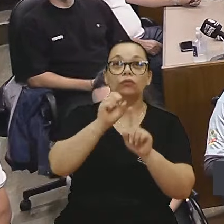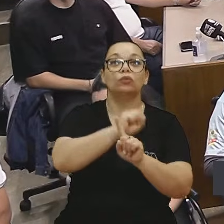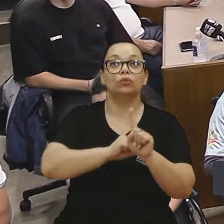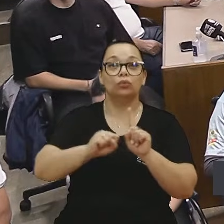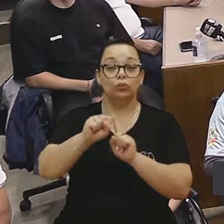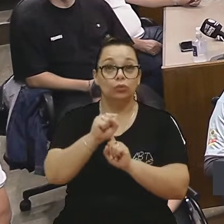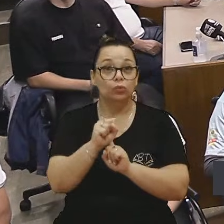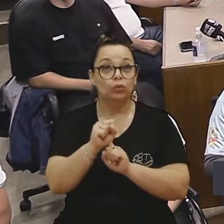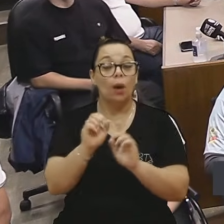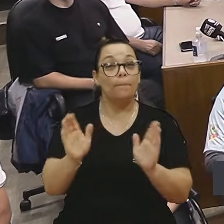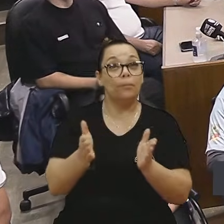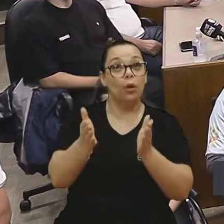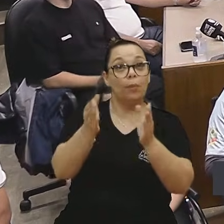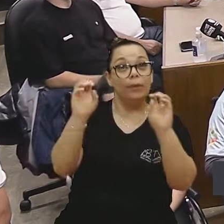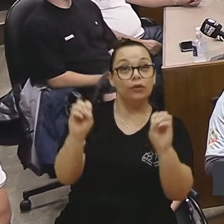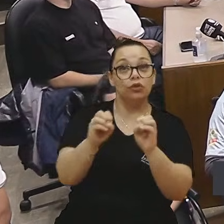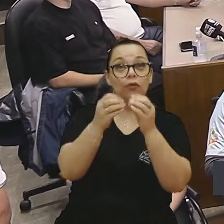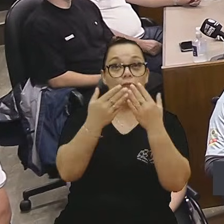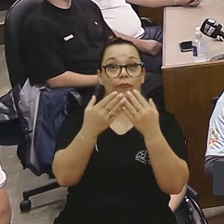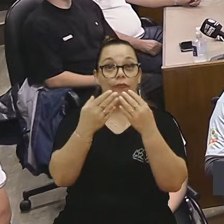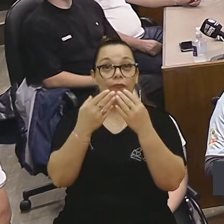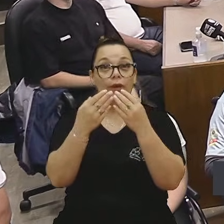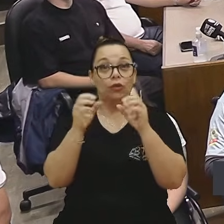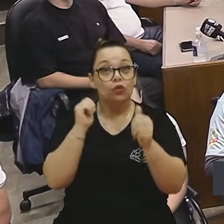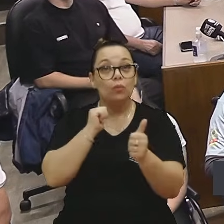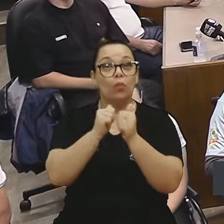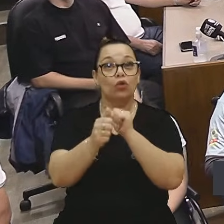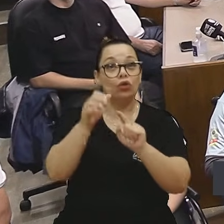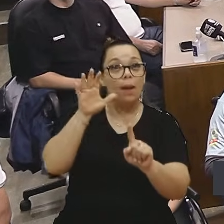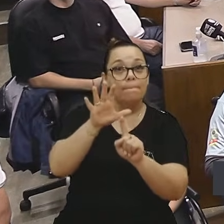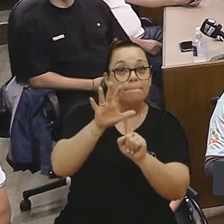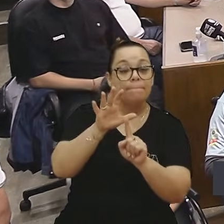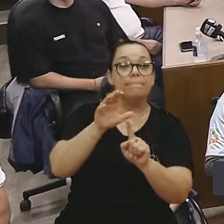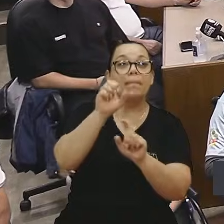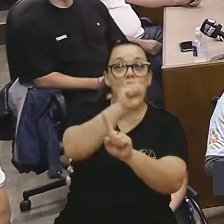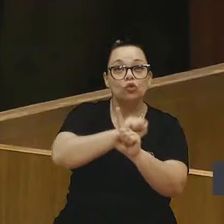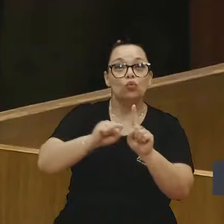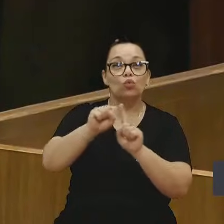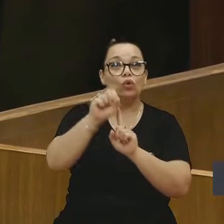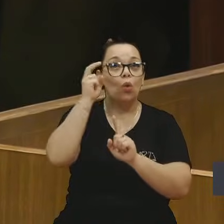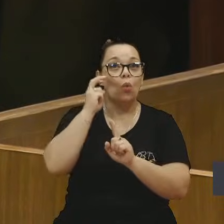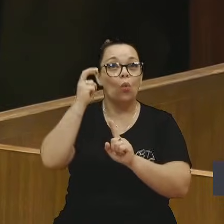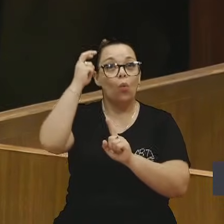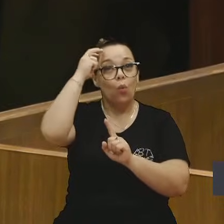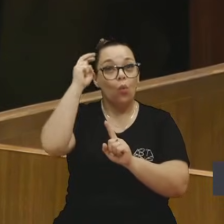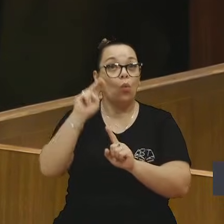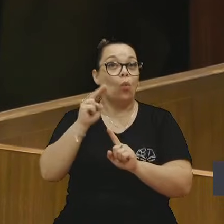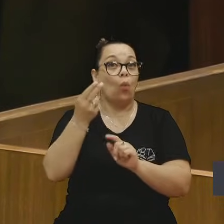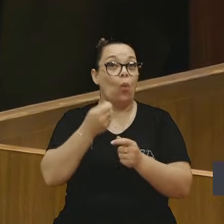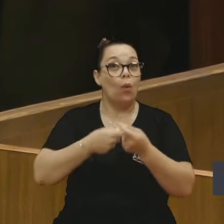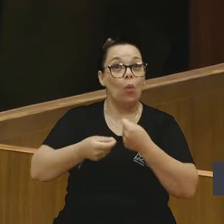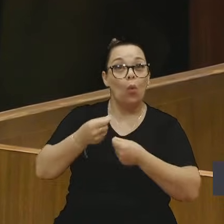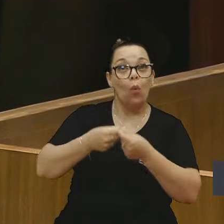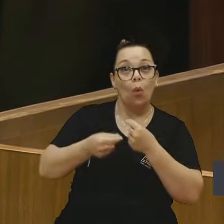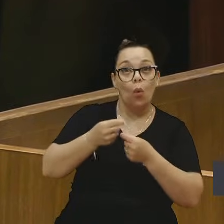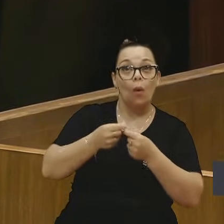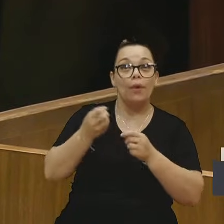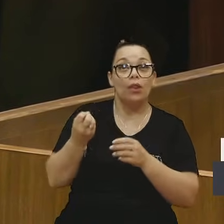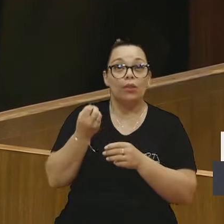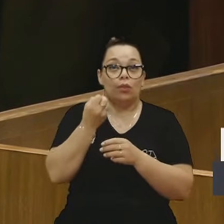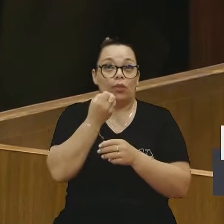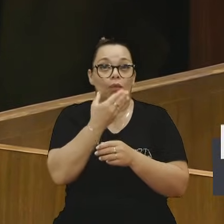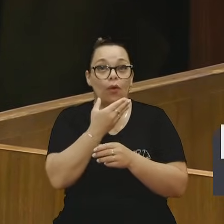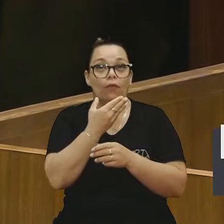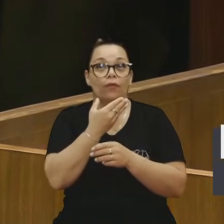sociedade. Promoção de eventos esportivos de grande impacto social, cultura ou econômico, inovação